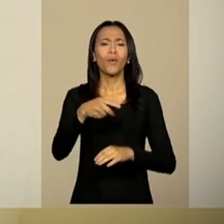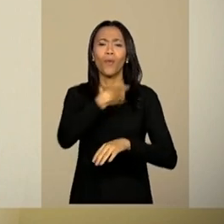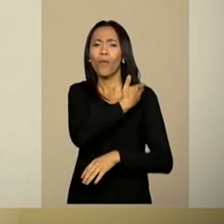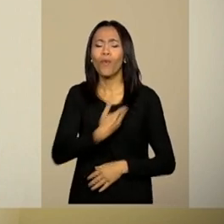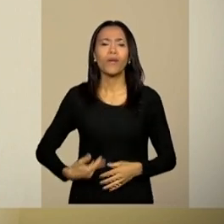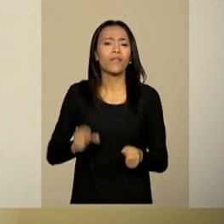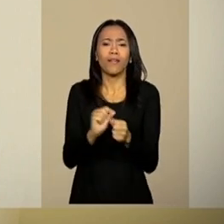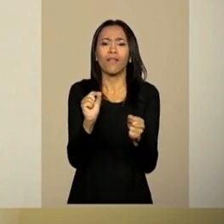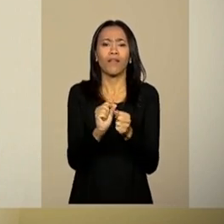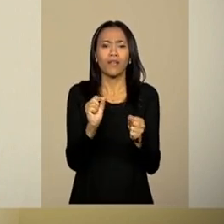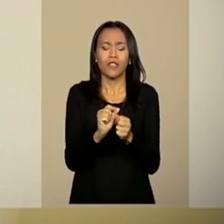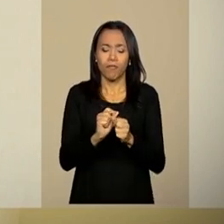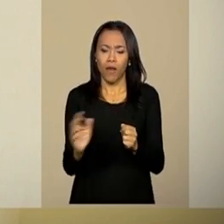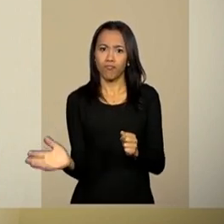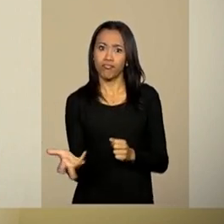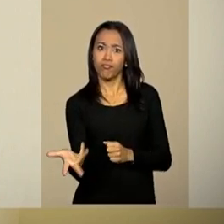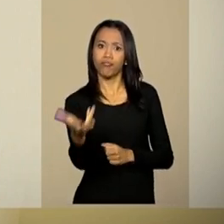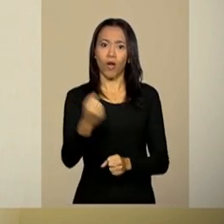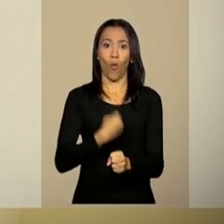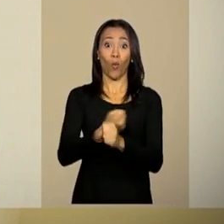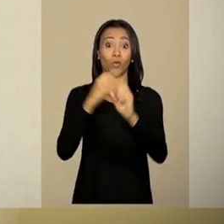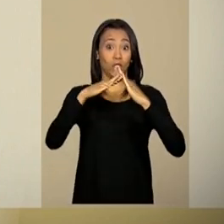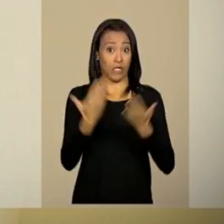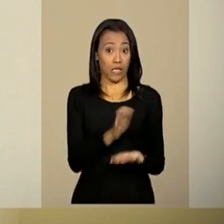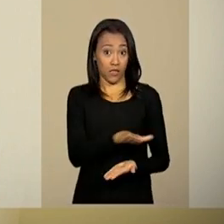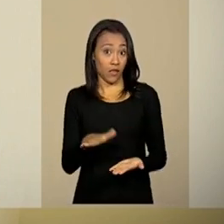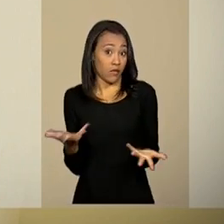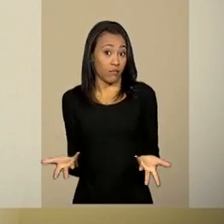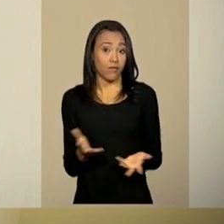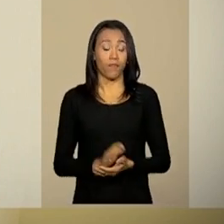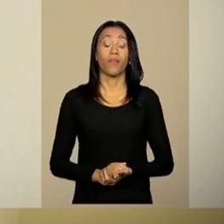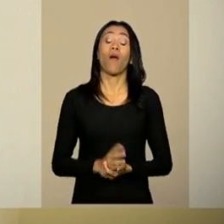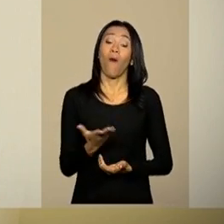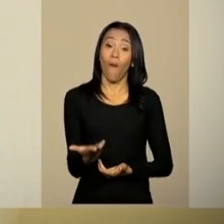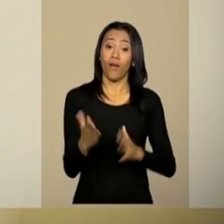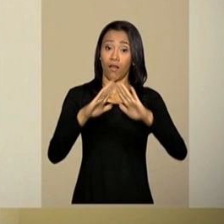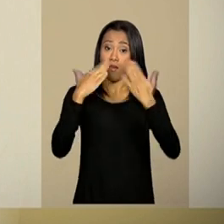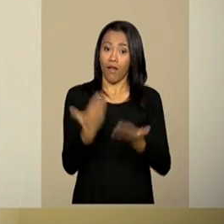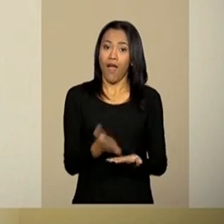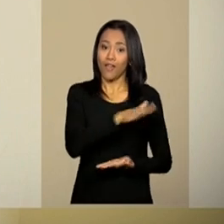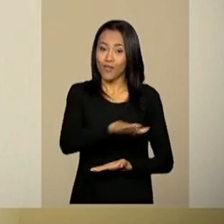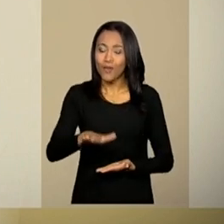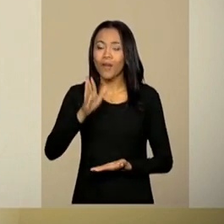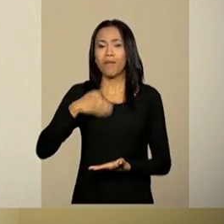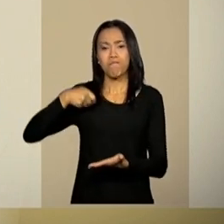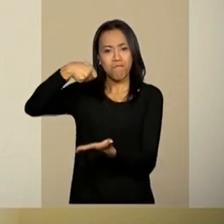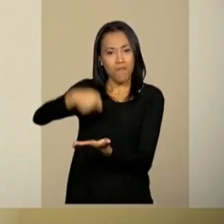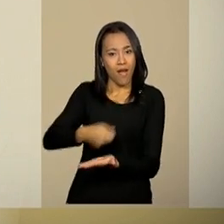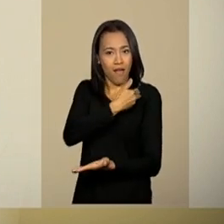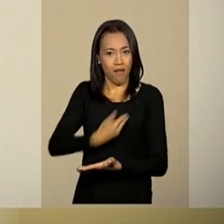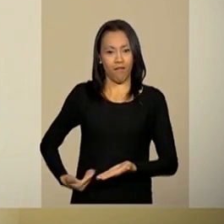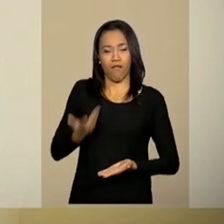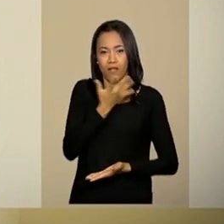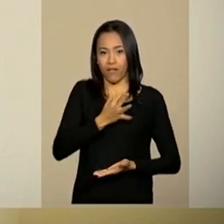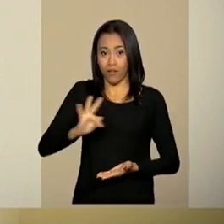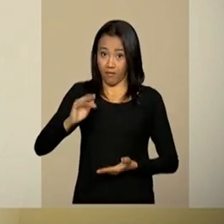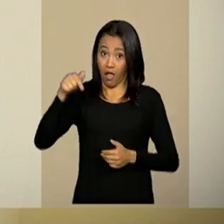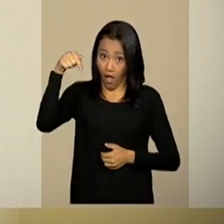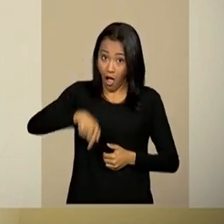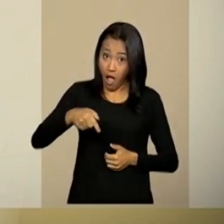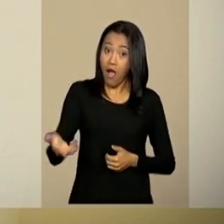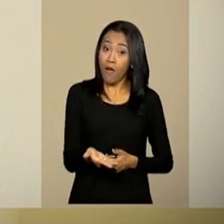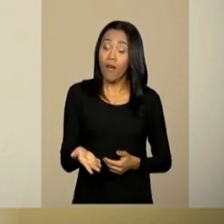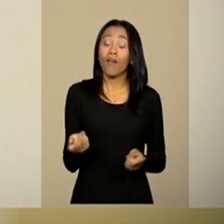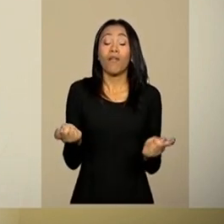acelerar a construção dessas creches presidenta olha Luciano as creches pagas pelo Governo Federal agora